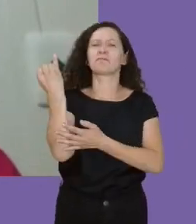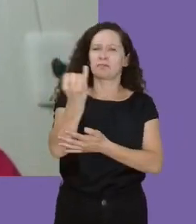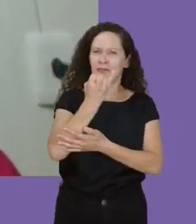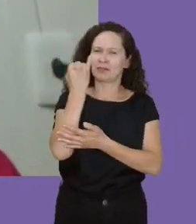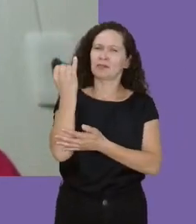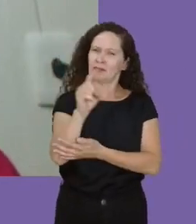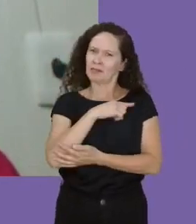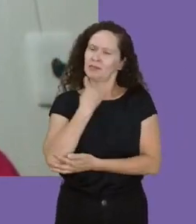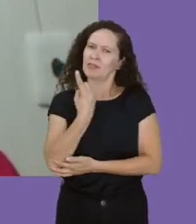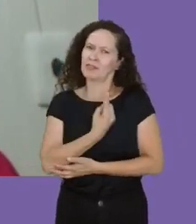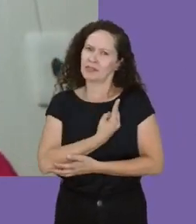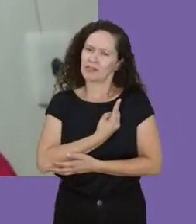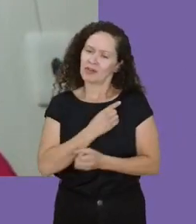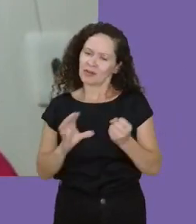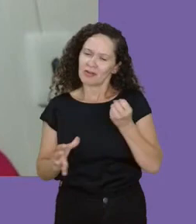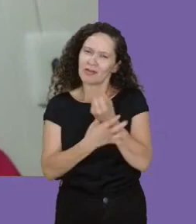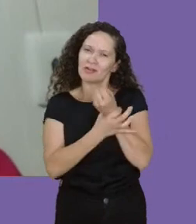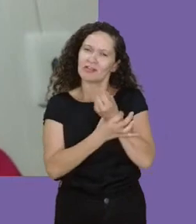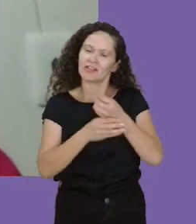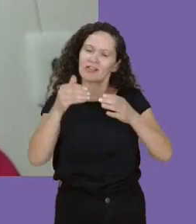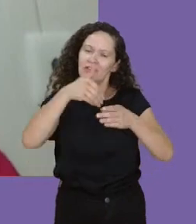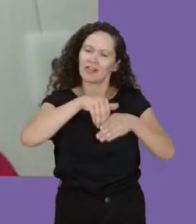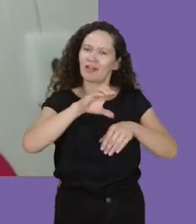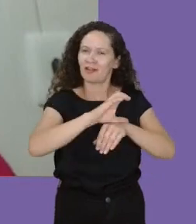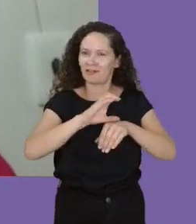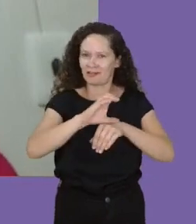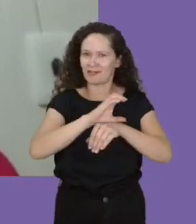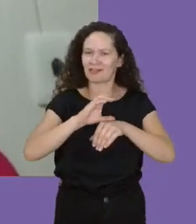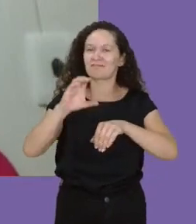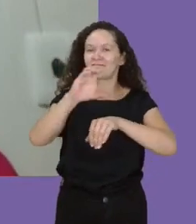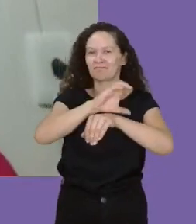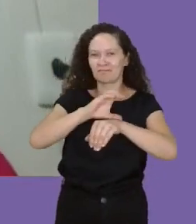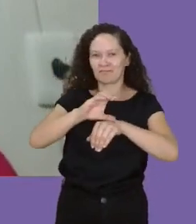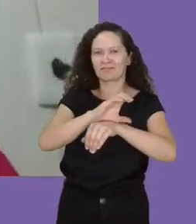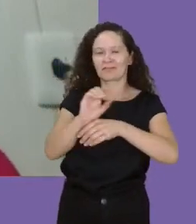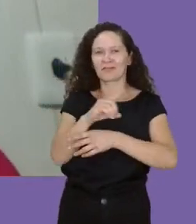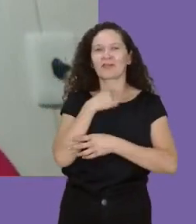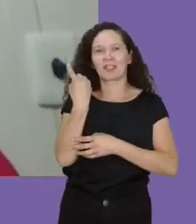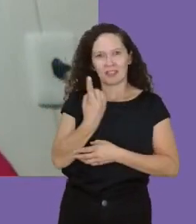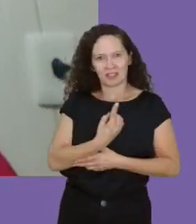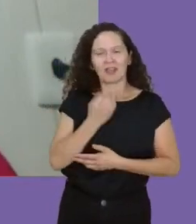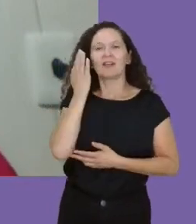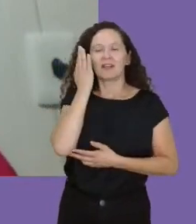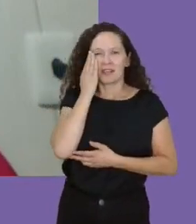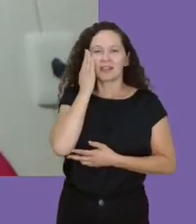algo garantido constitucionalmente, né? Essa Constituição que está